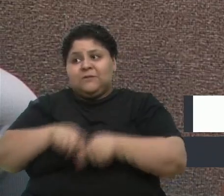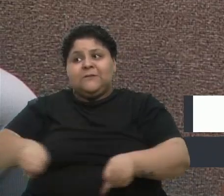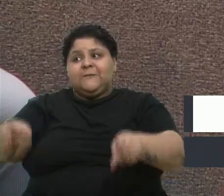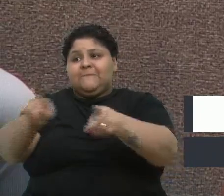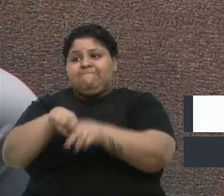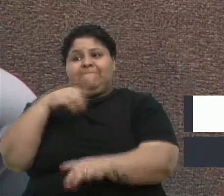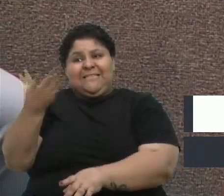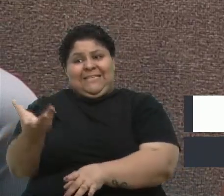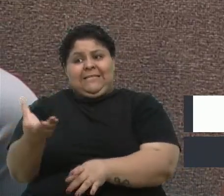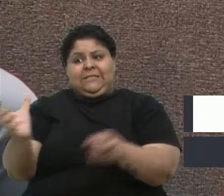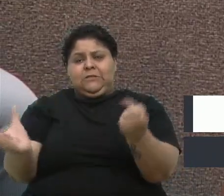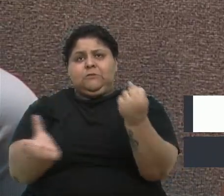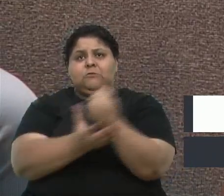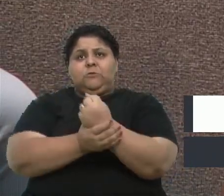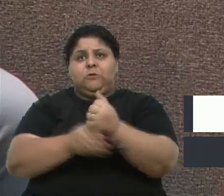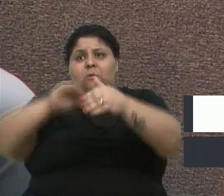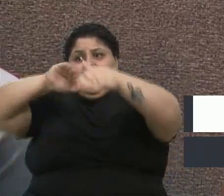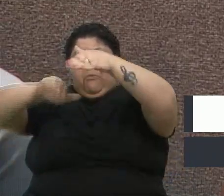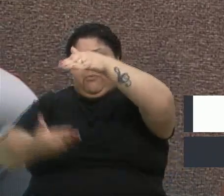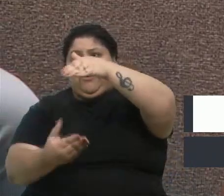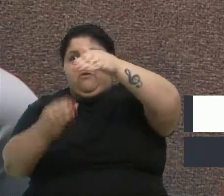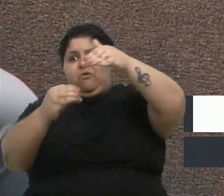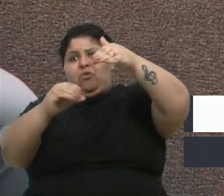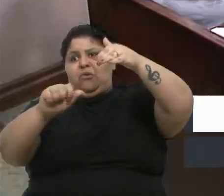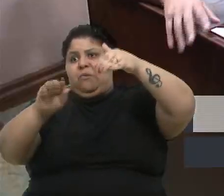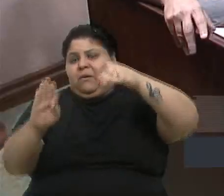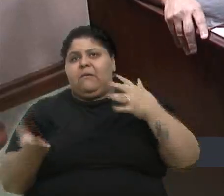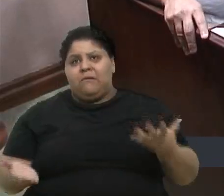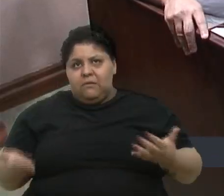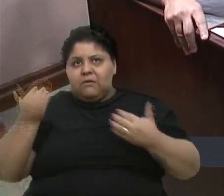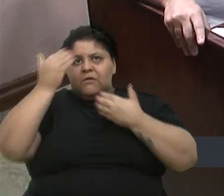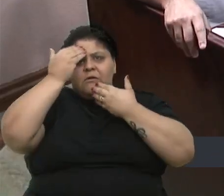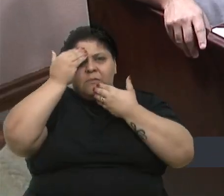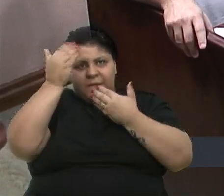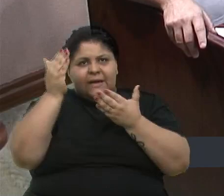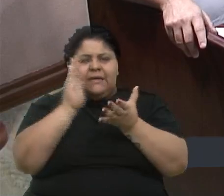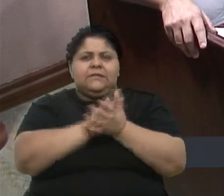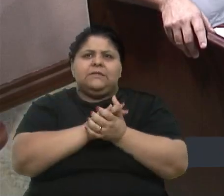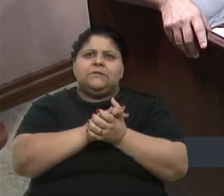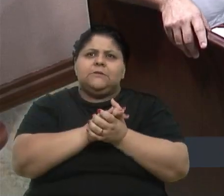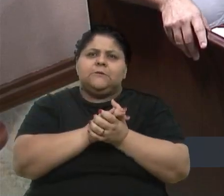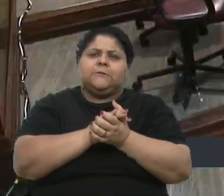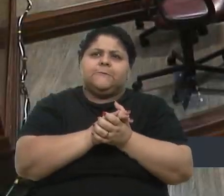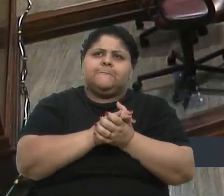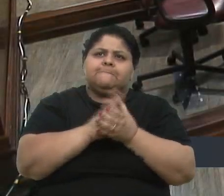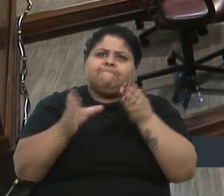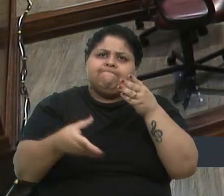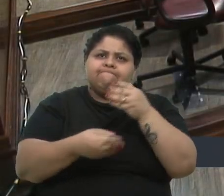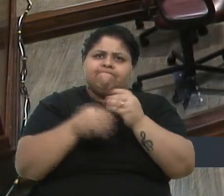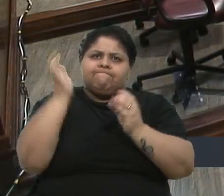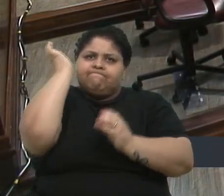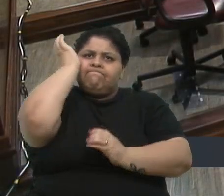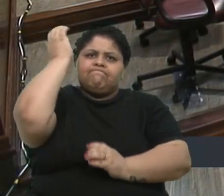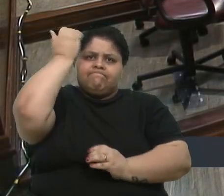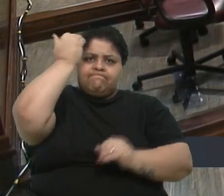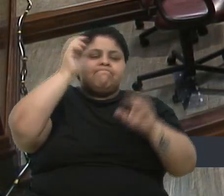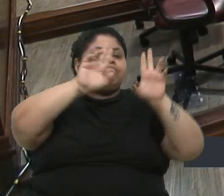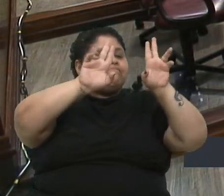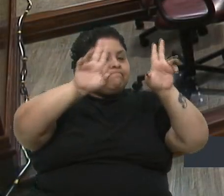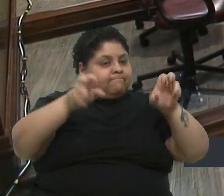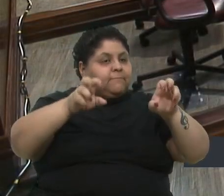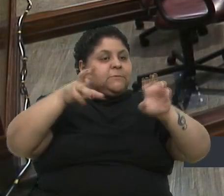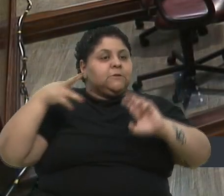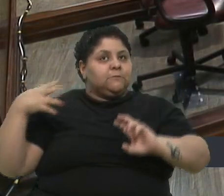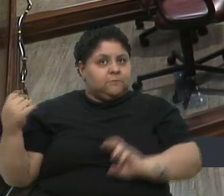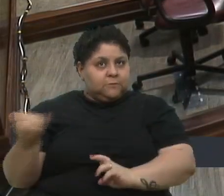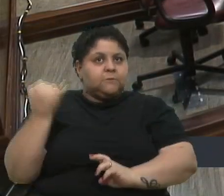ali no porão da UAB. Obrigado, vereador Alberto. Vereador Felipe. Vereador Lucas, o tema que o senhor traz é de extrema